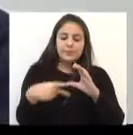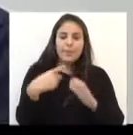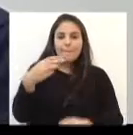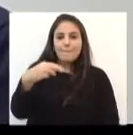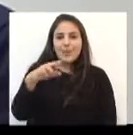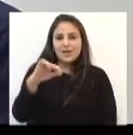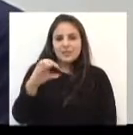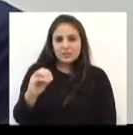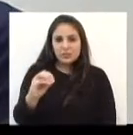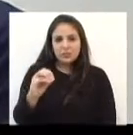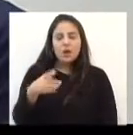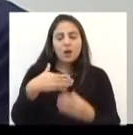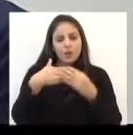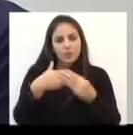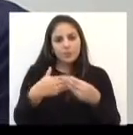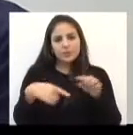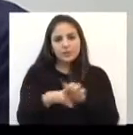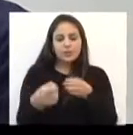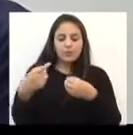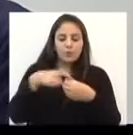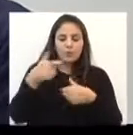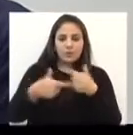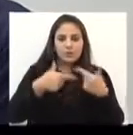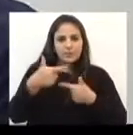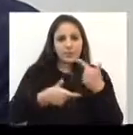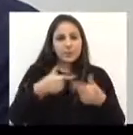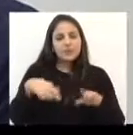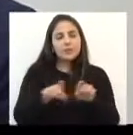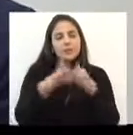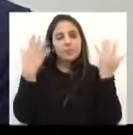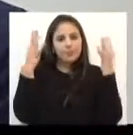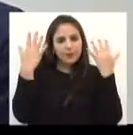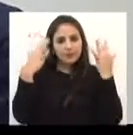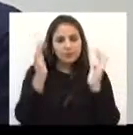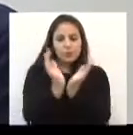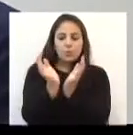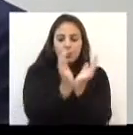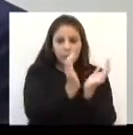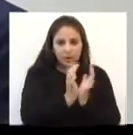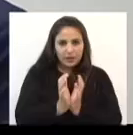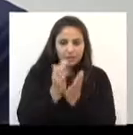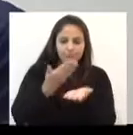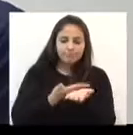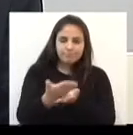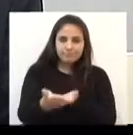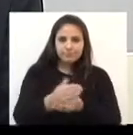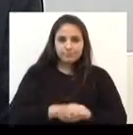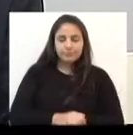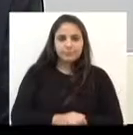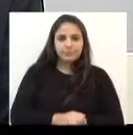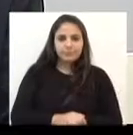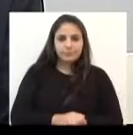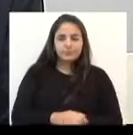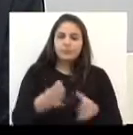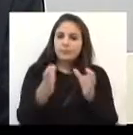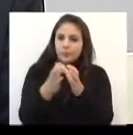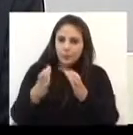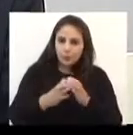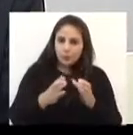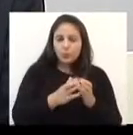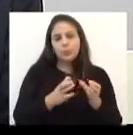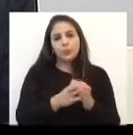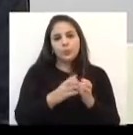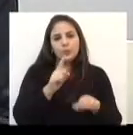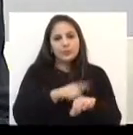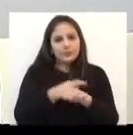Patucci, acompanhou a retomada dos trabalhos e parabenizou os colegas pela iniciativa. O grupo temporário é